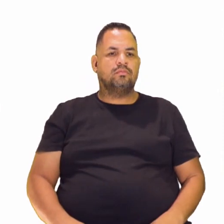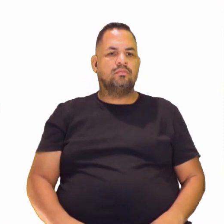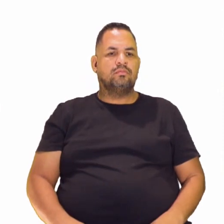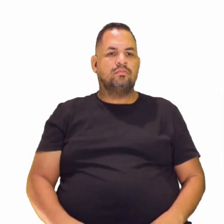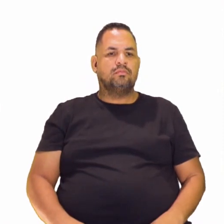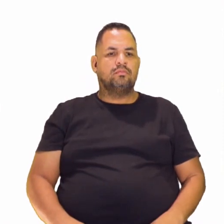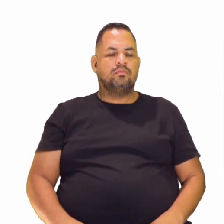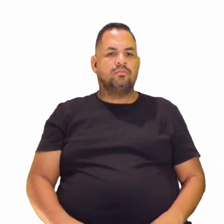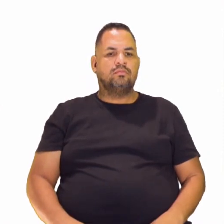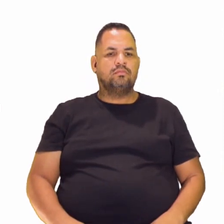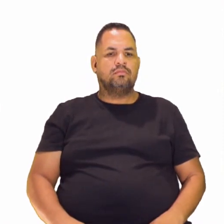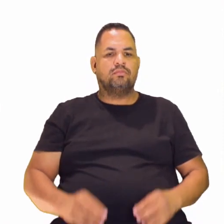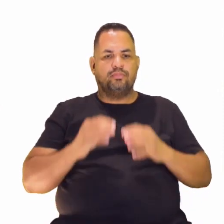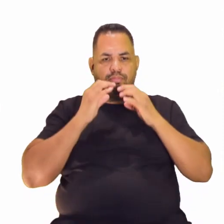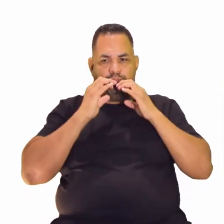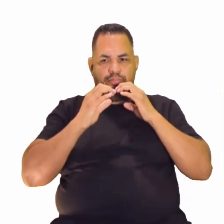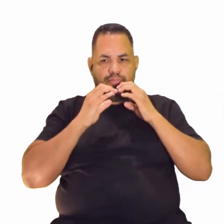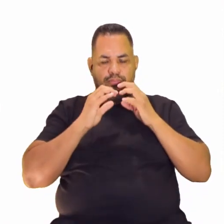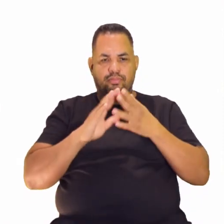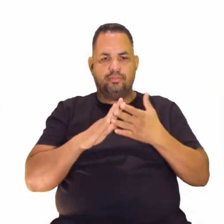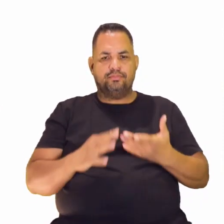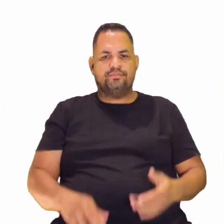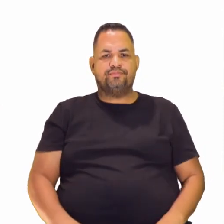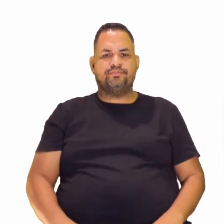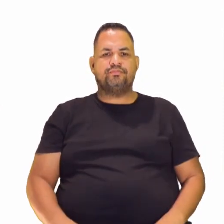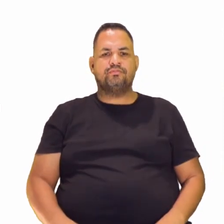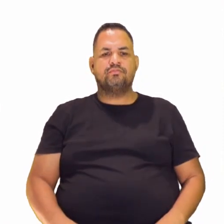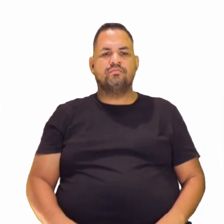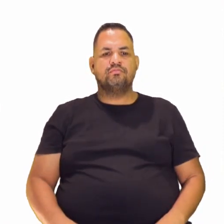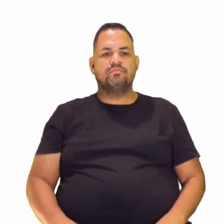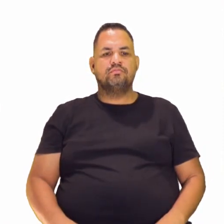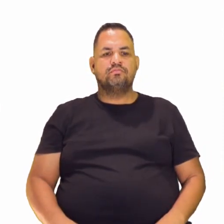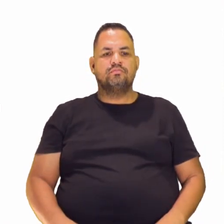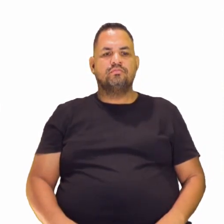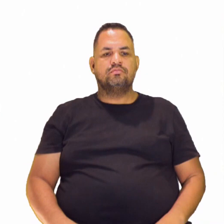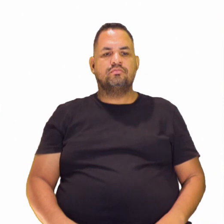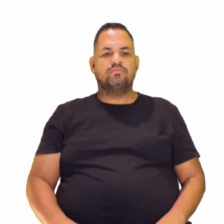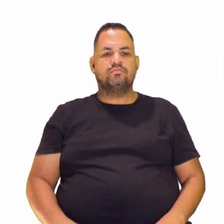sopro, e aí vai, né? Bongos,